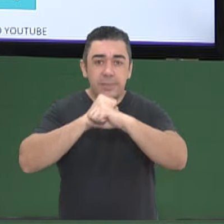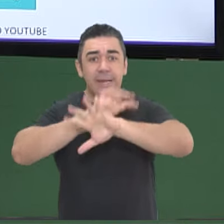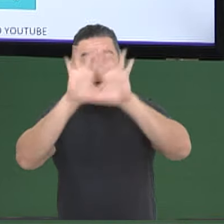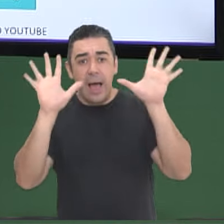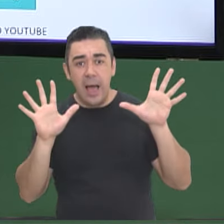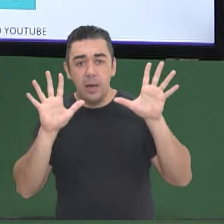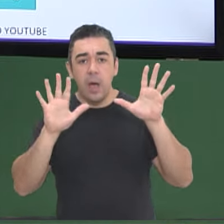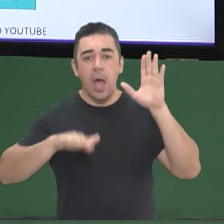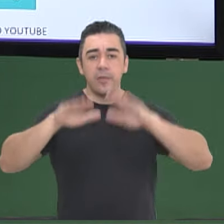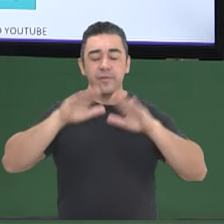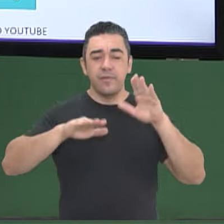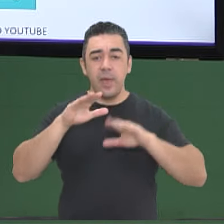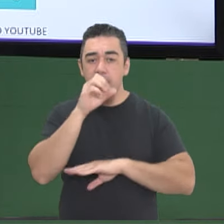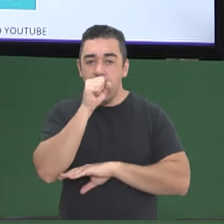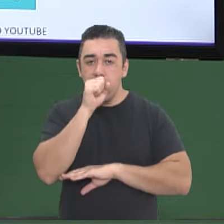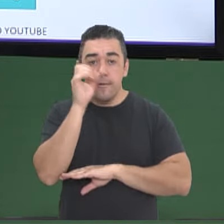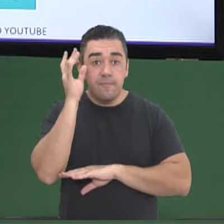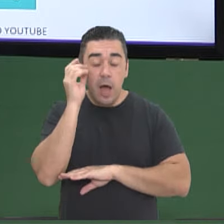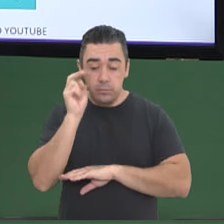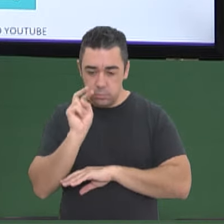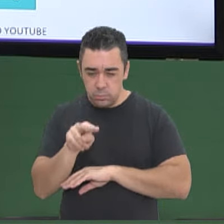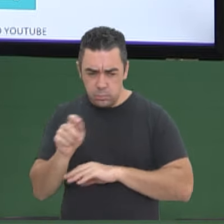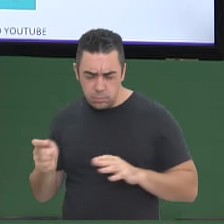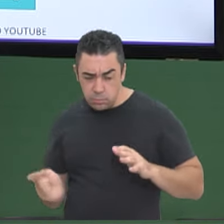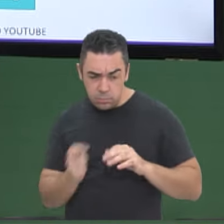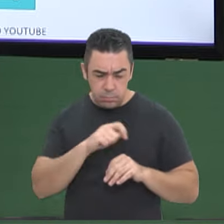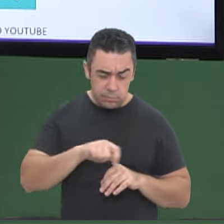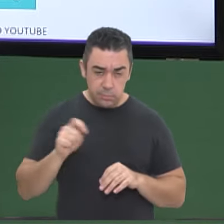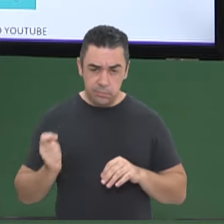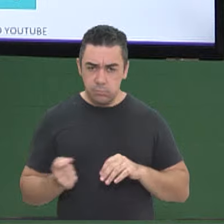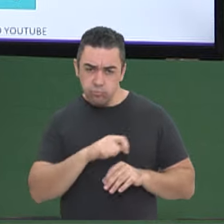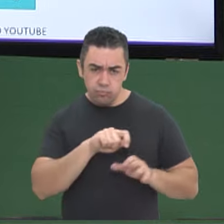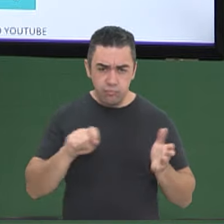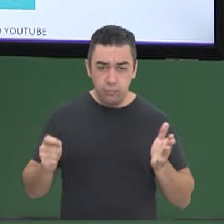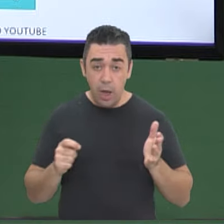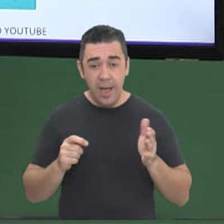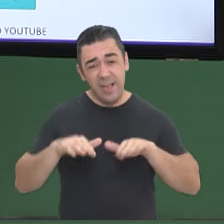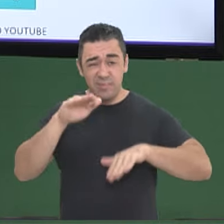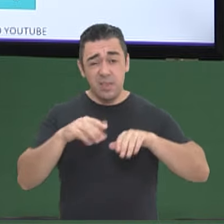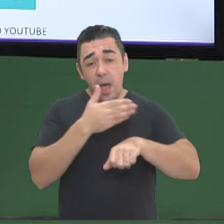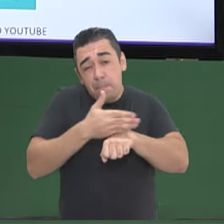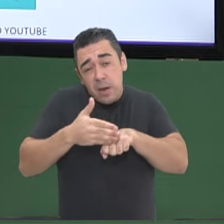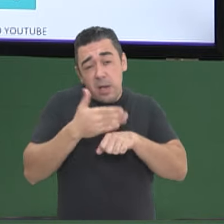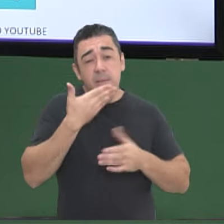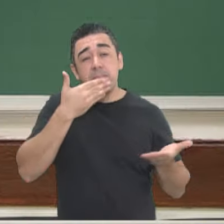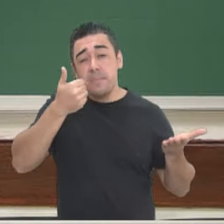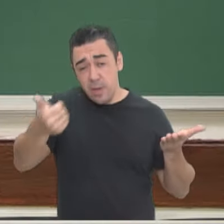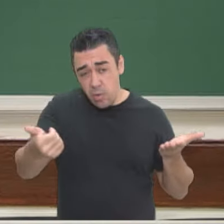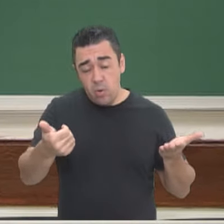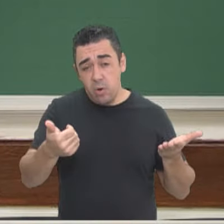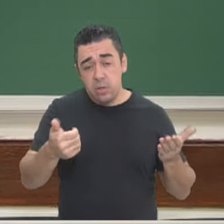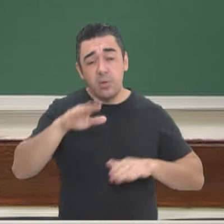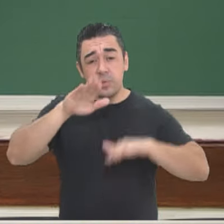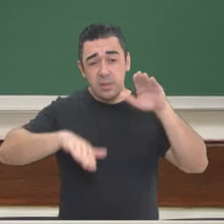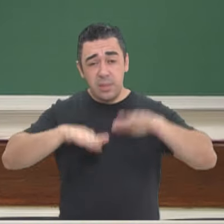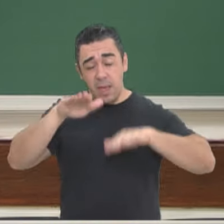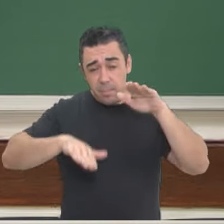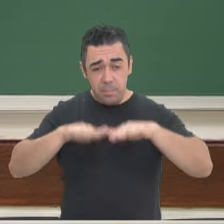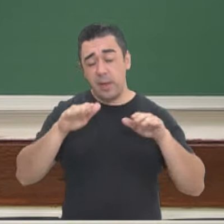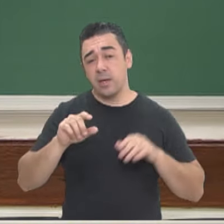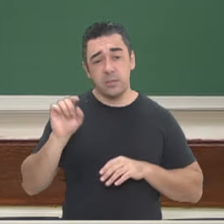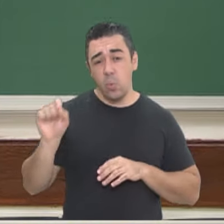vezes a laranja é mais fácil de visualizar, em compensação, em outras ocasiões, a branca. Então, o atleta costuma levar bolas